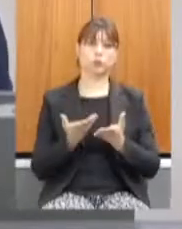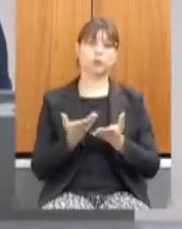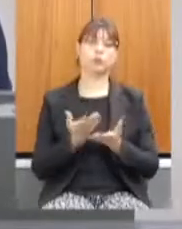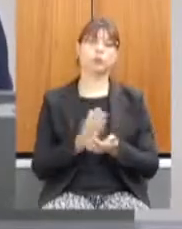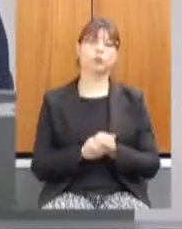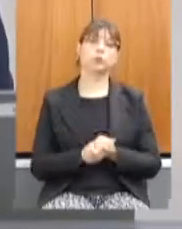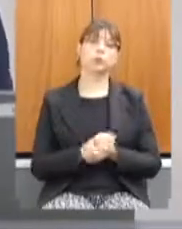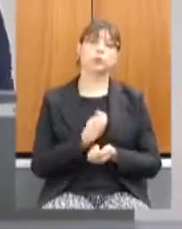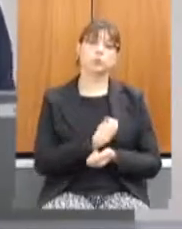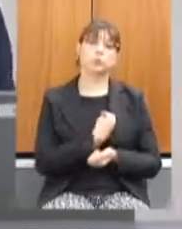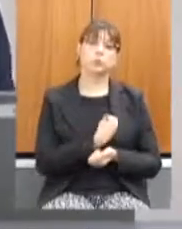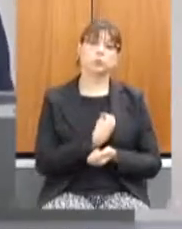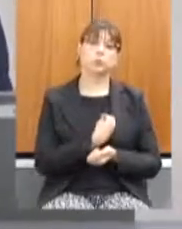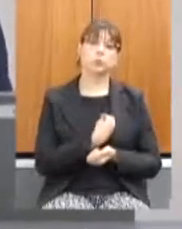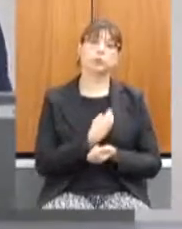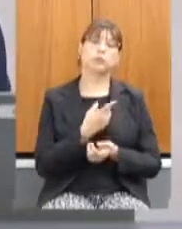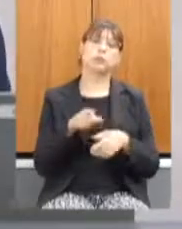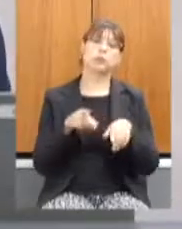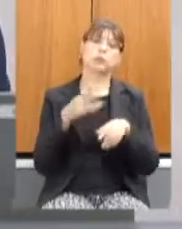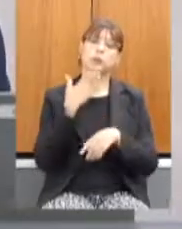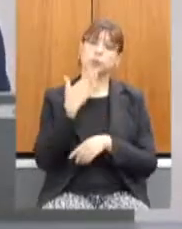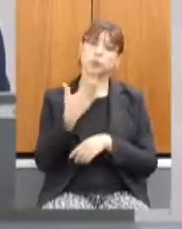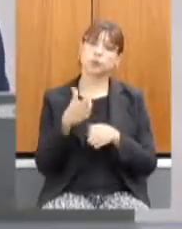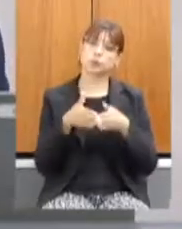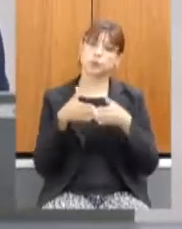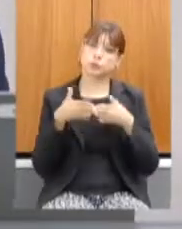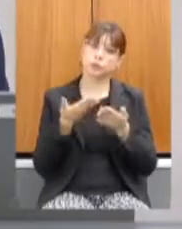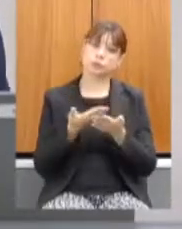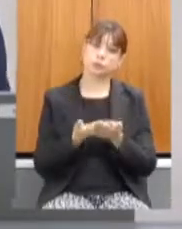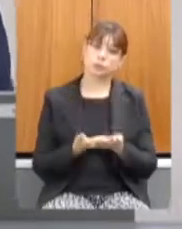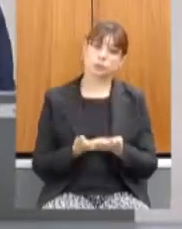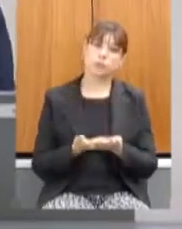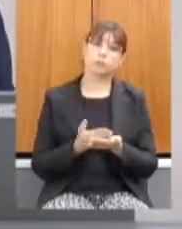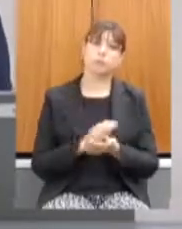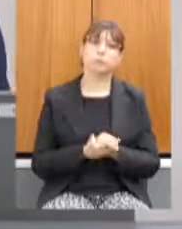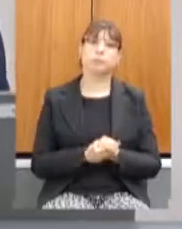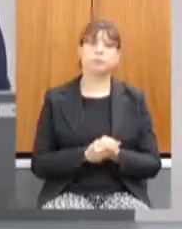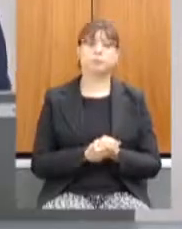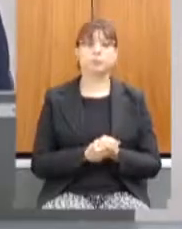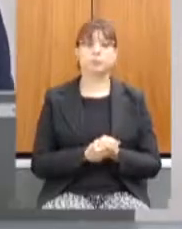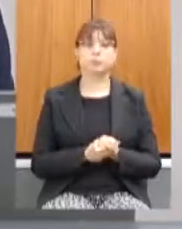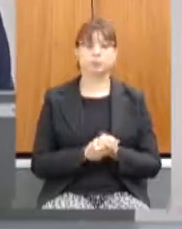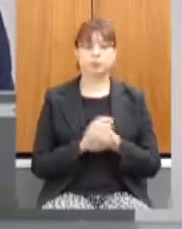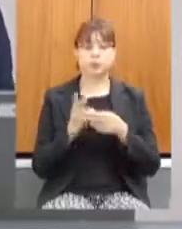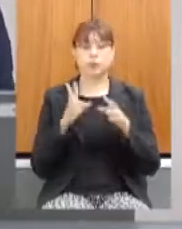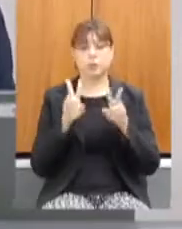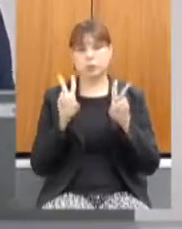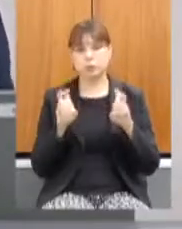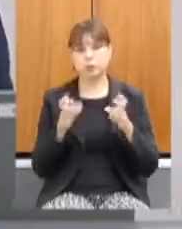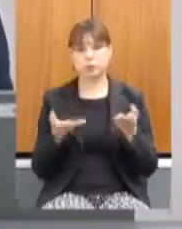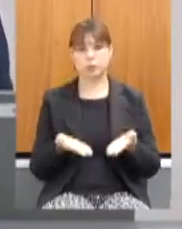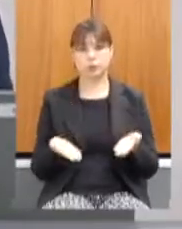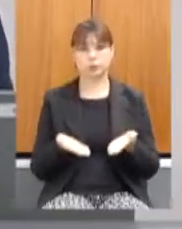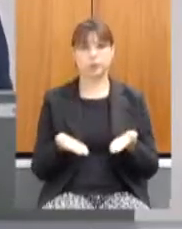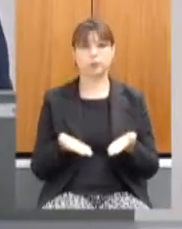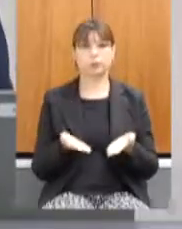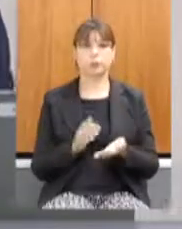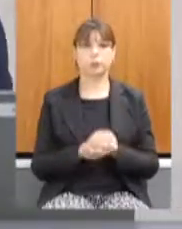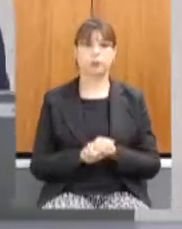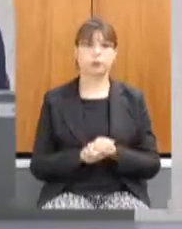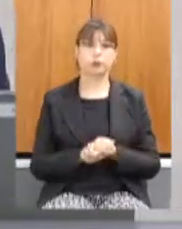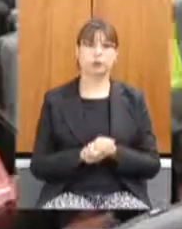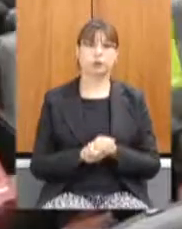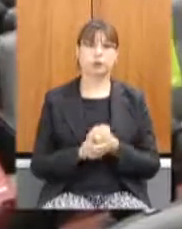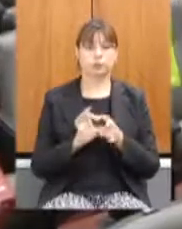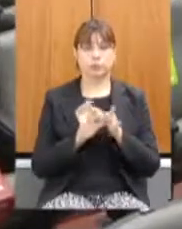pessoalmente requerimentos contendo recomendações referentes ao tema abordado que serão deliberados no final